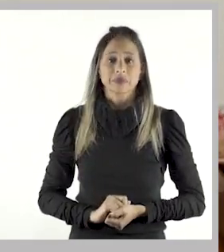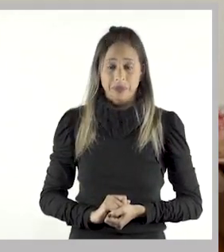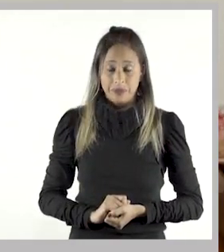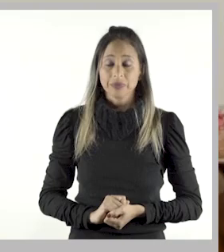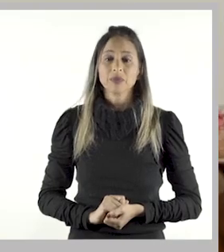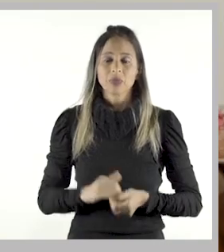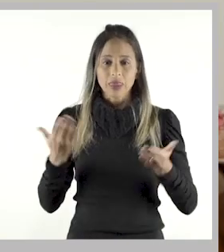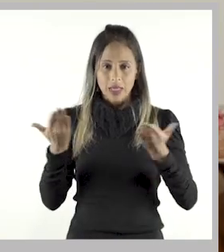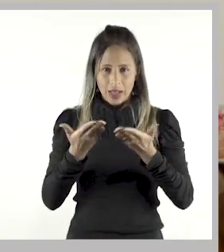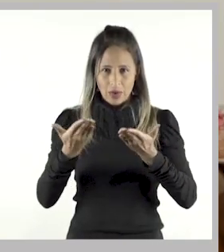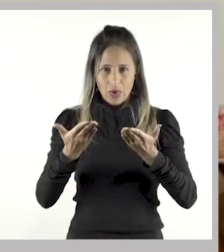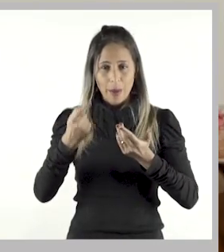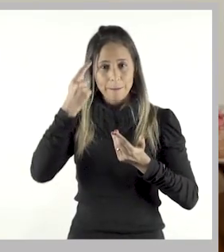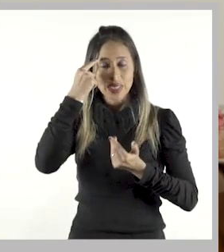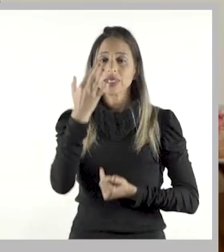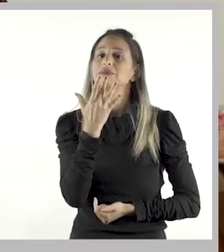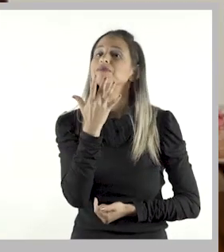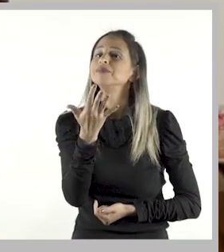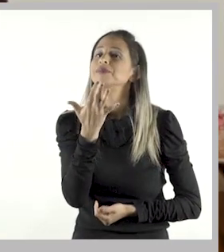cores.